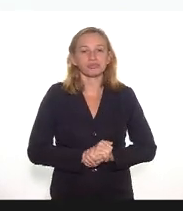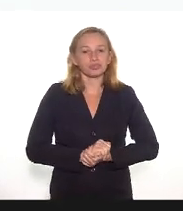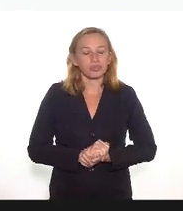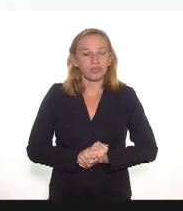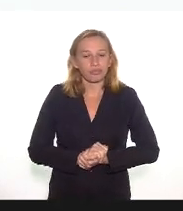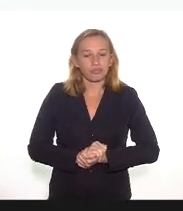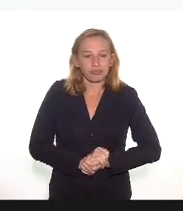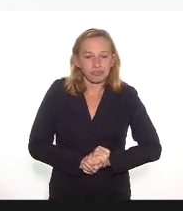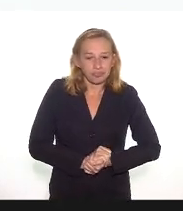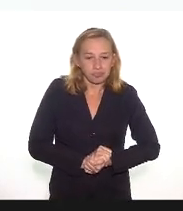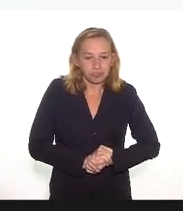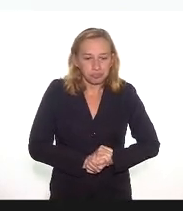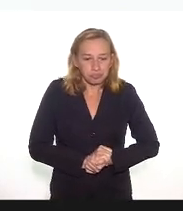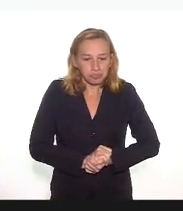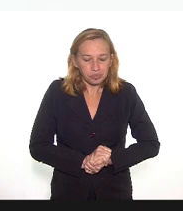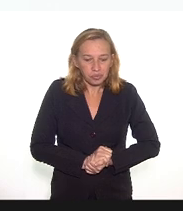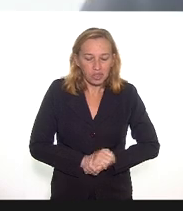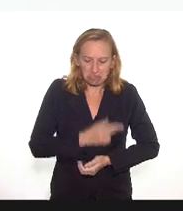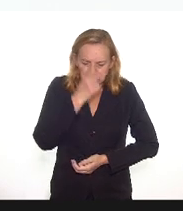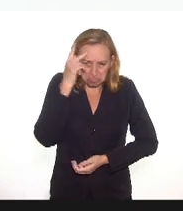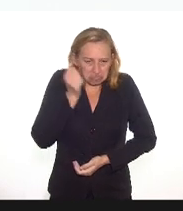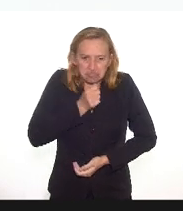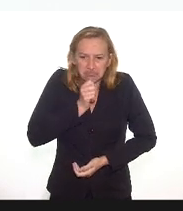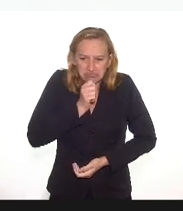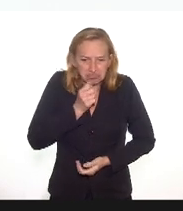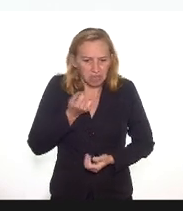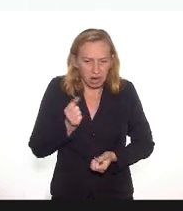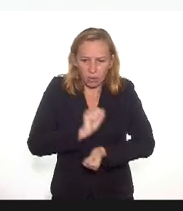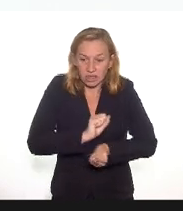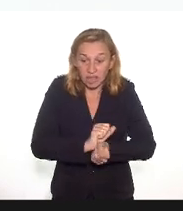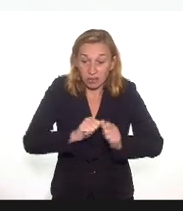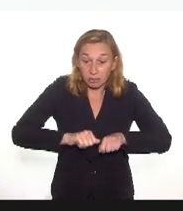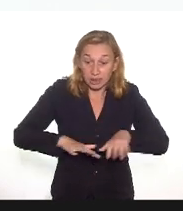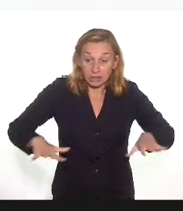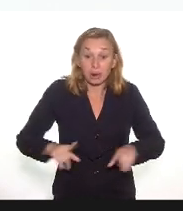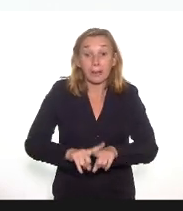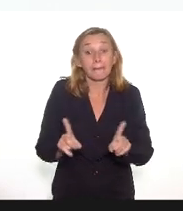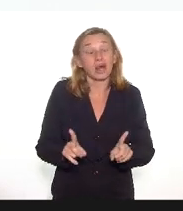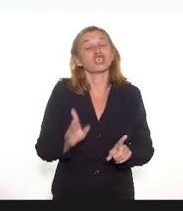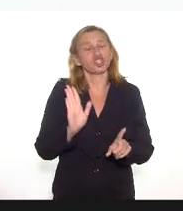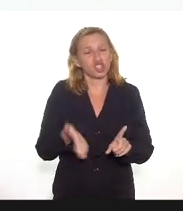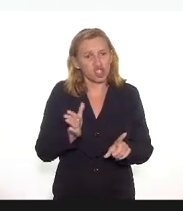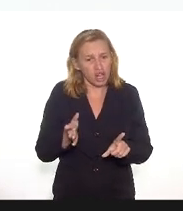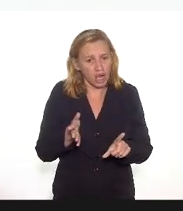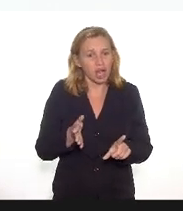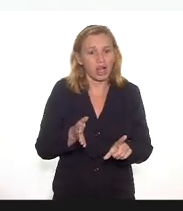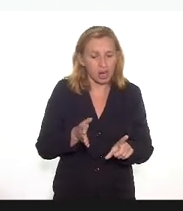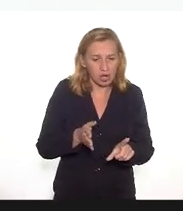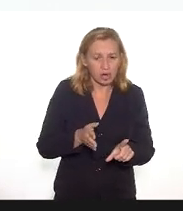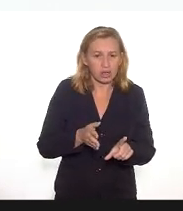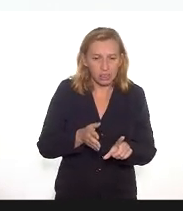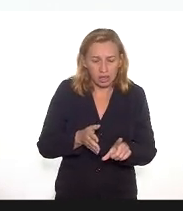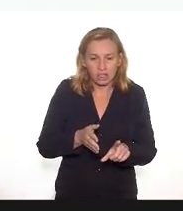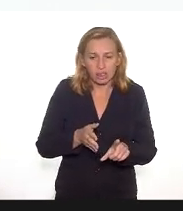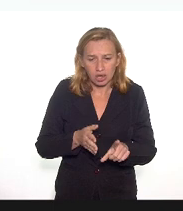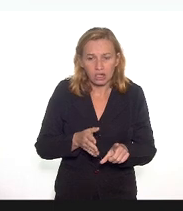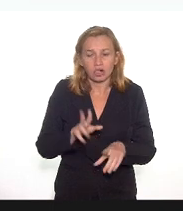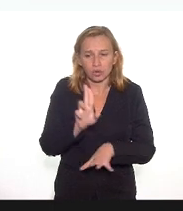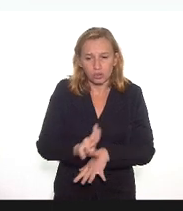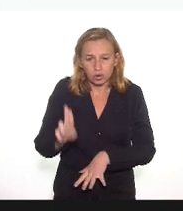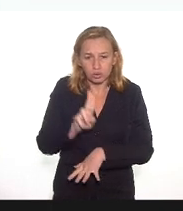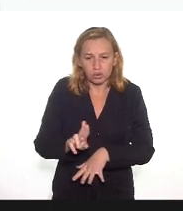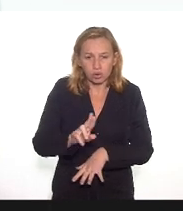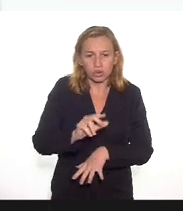e a gente, ninguém esperava a pandemia, mas ele já teve uma utilidade durante a pandemia, né? A gente usou